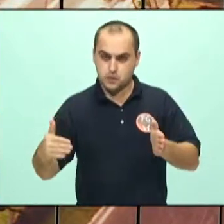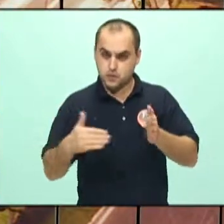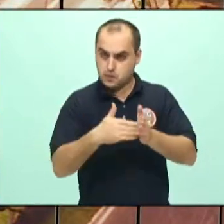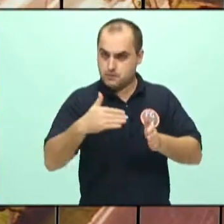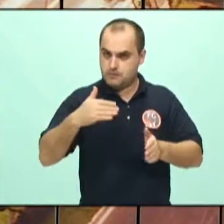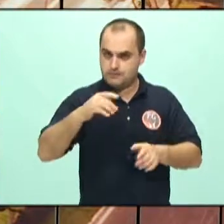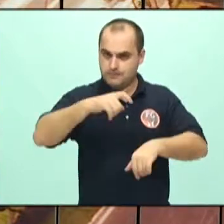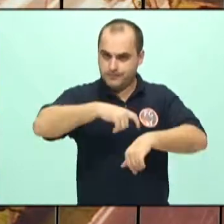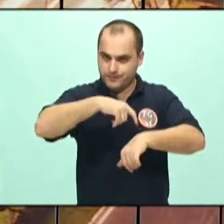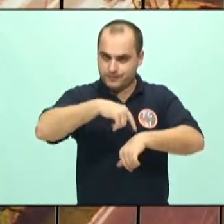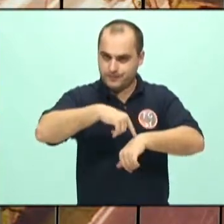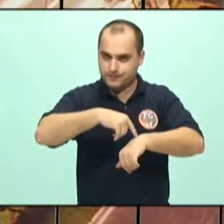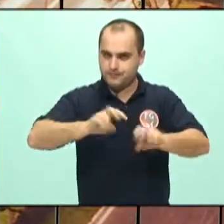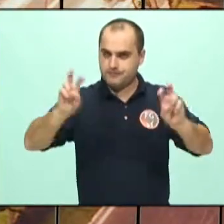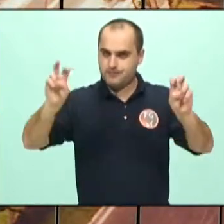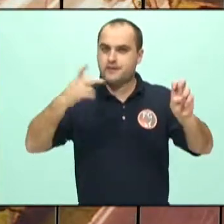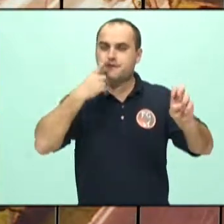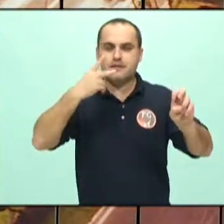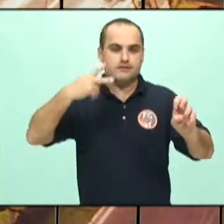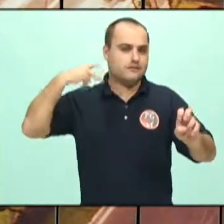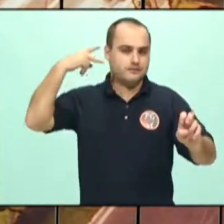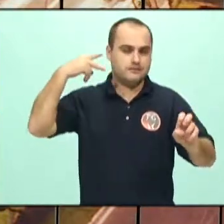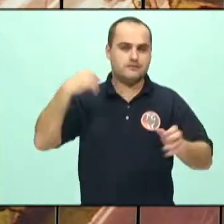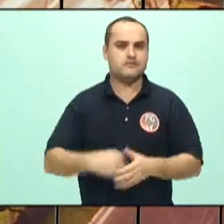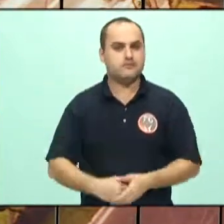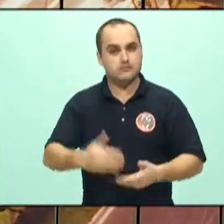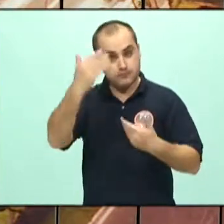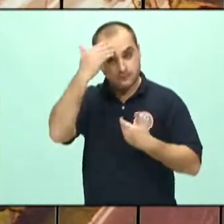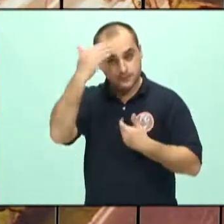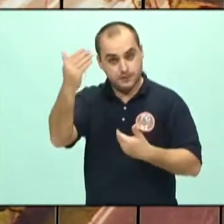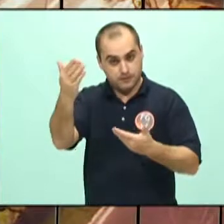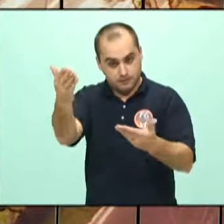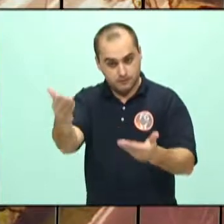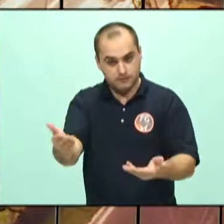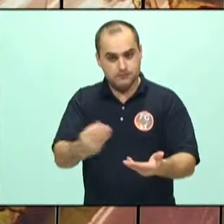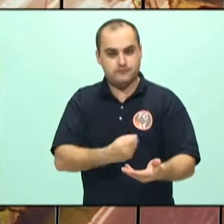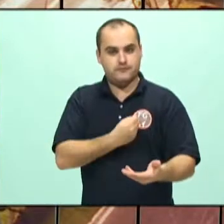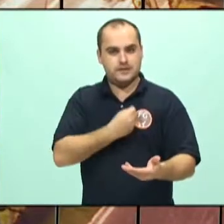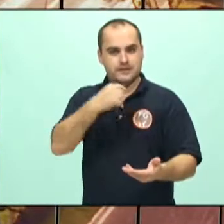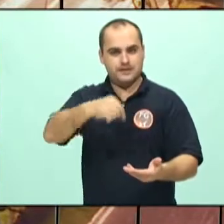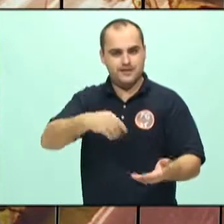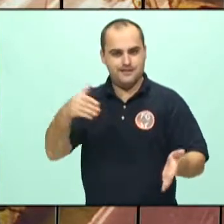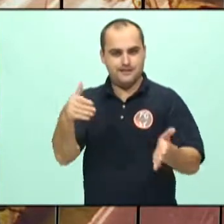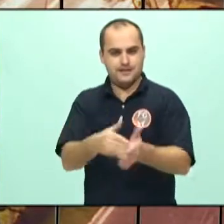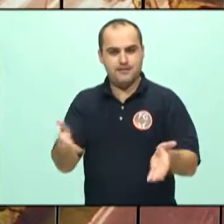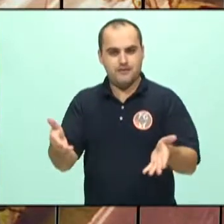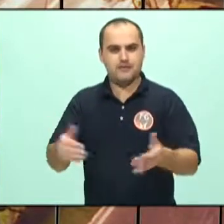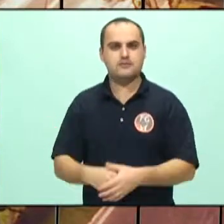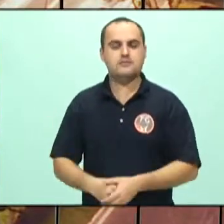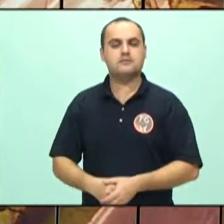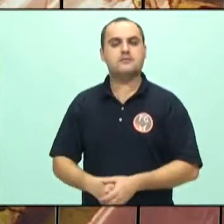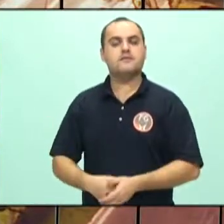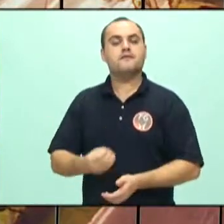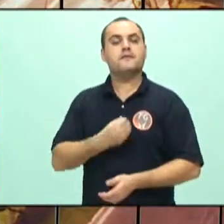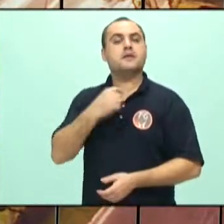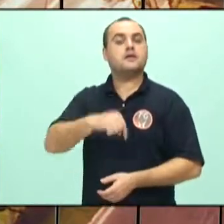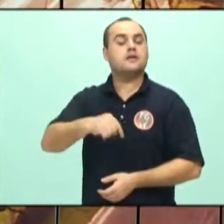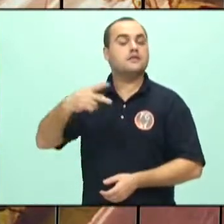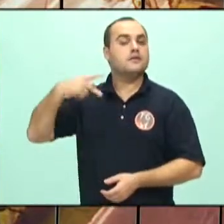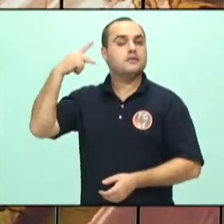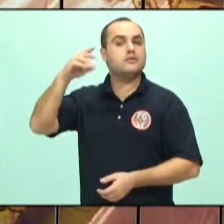do programa Fala Vereador. Obrigado ao senhor e à senhora que estão conosco até o presente momento. Hoje está com a gente o